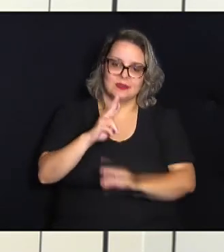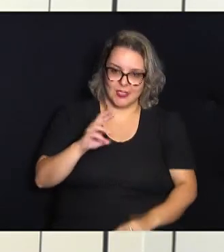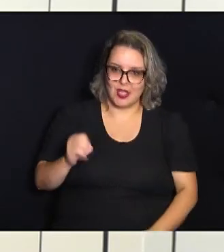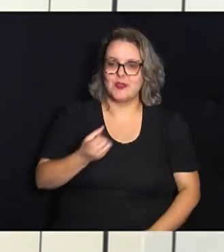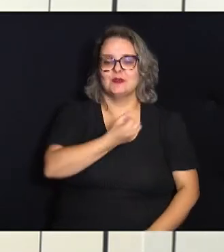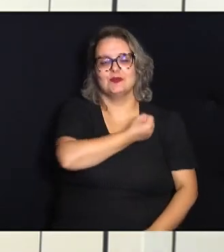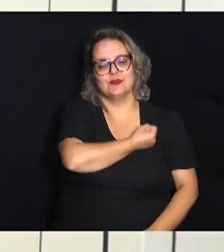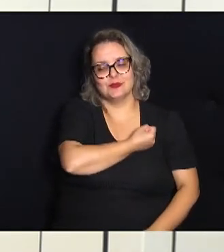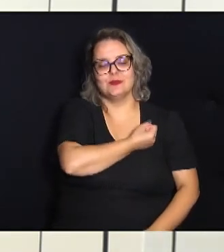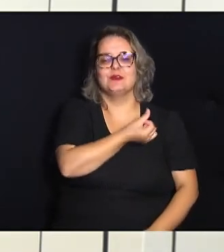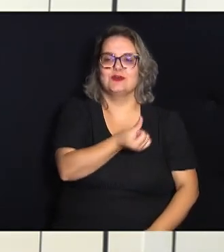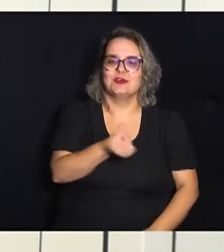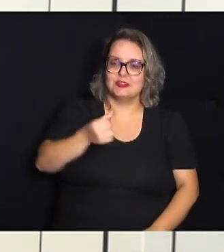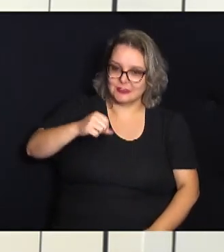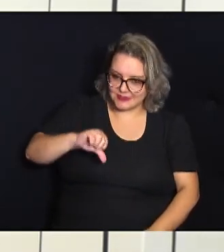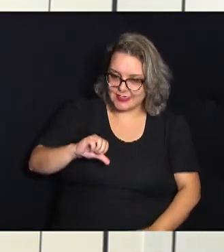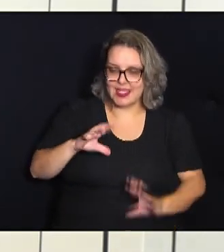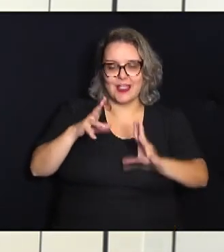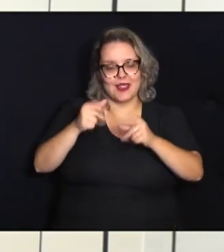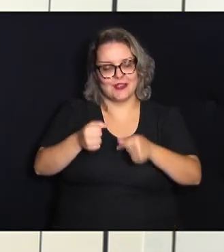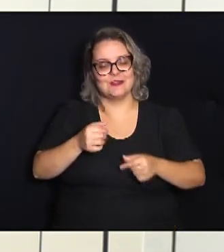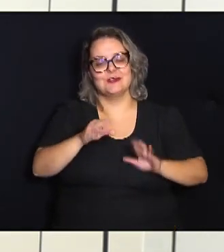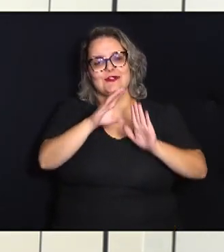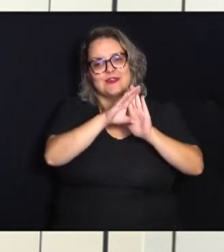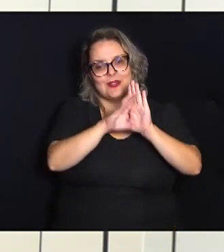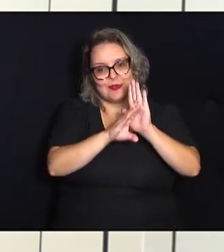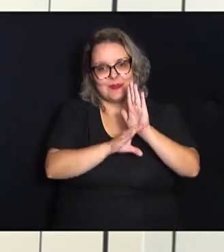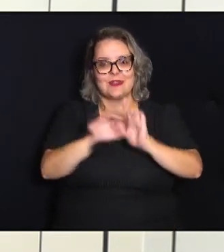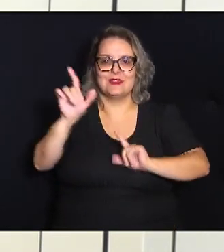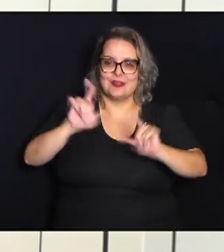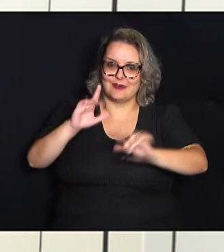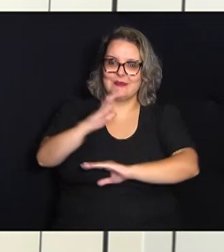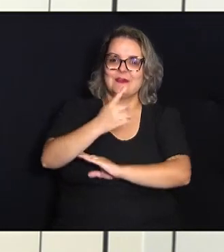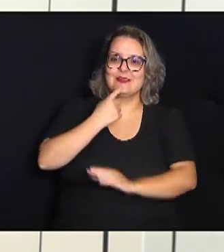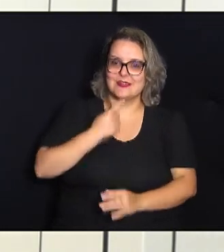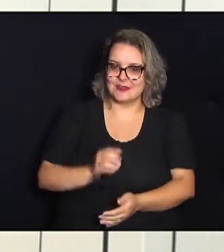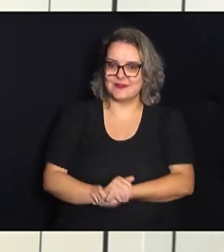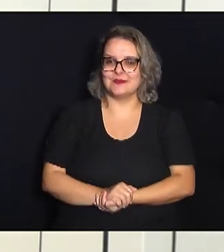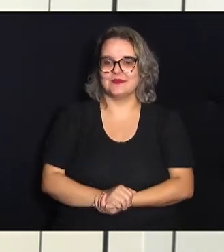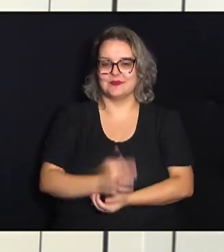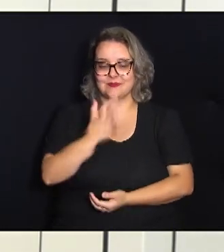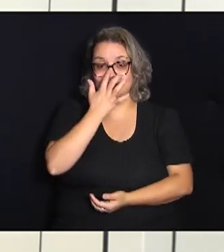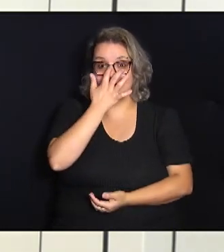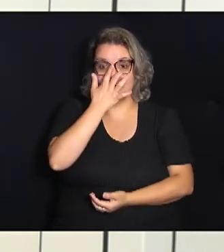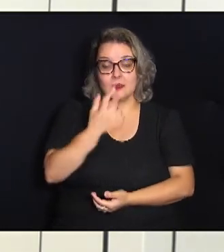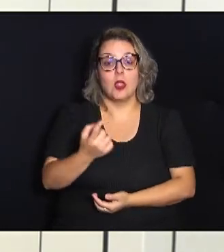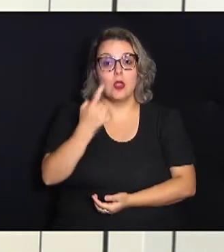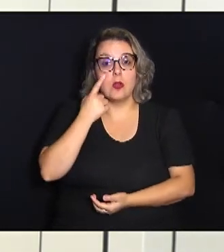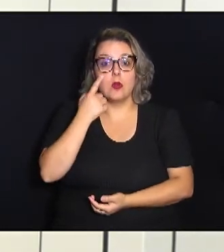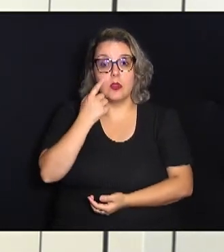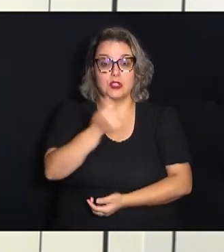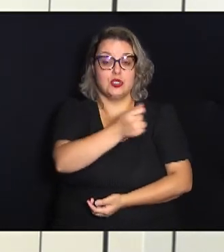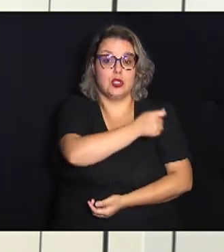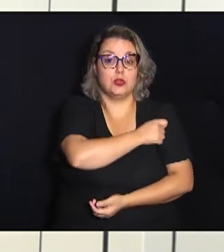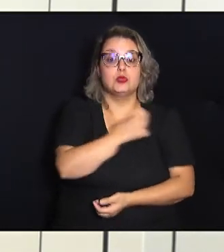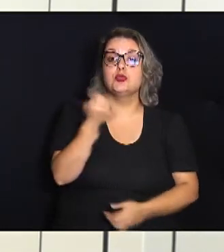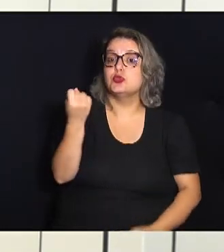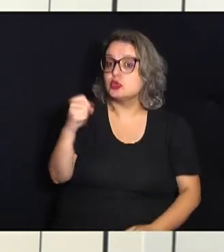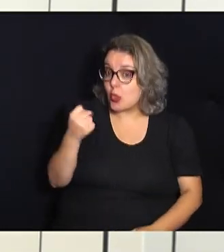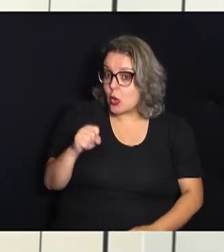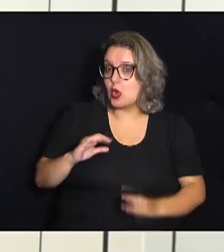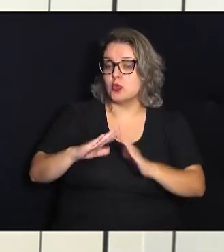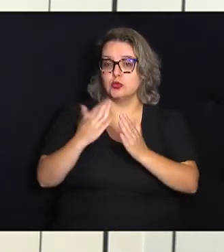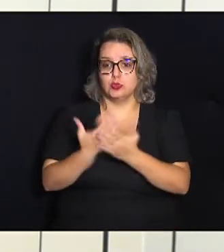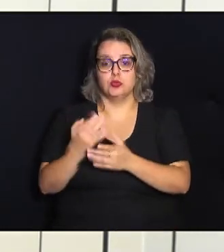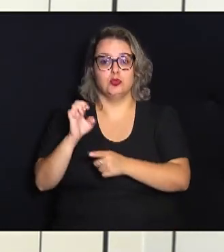número 69 e toda a programação da TV Câmara Campinas. Olha só, alunos de 8 escolas